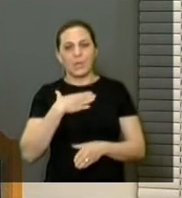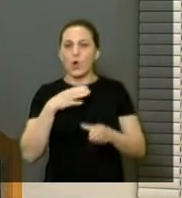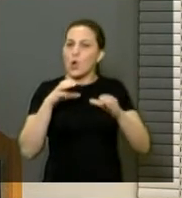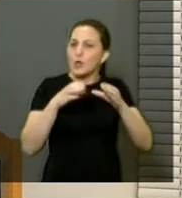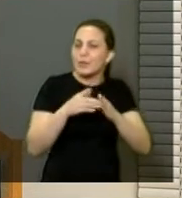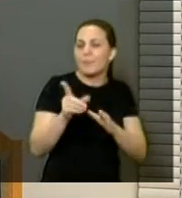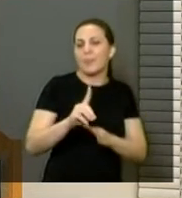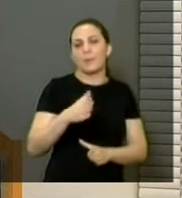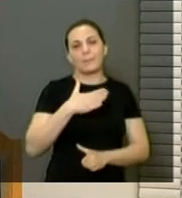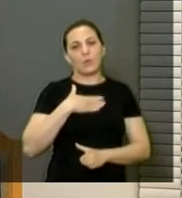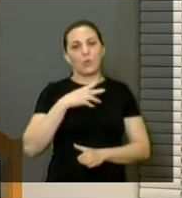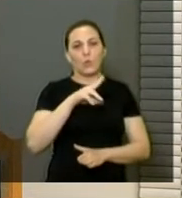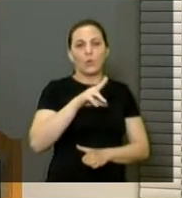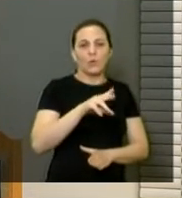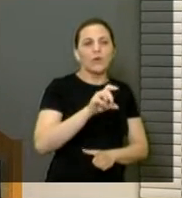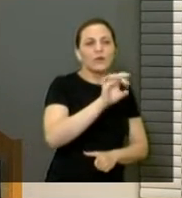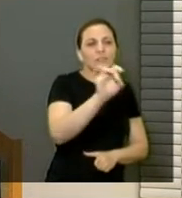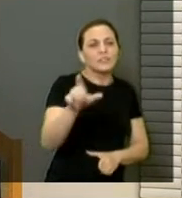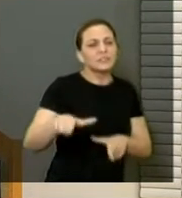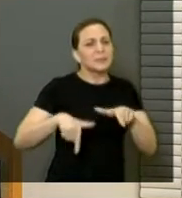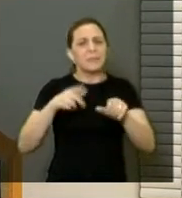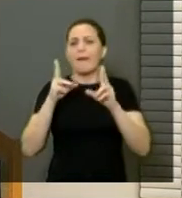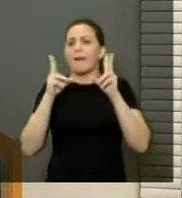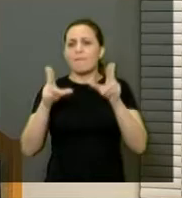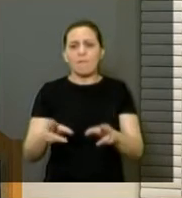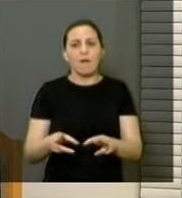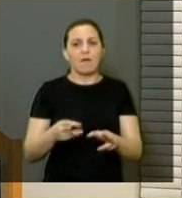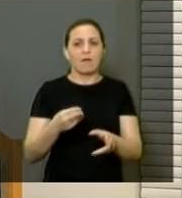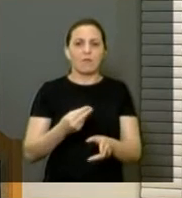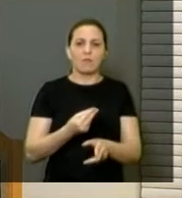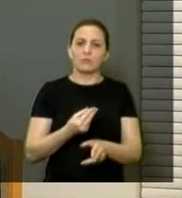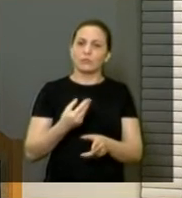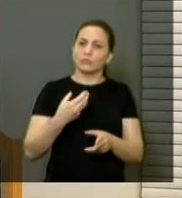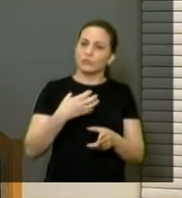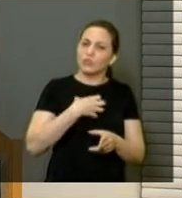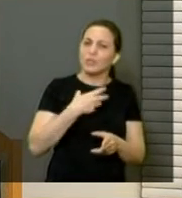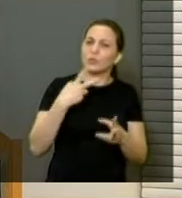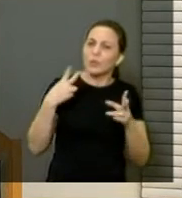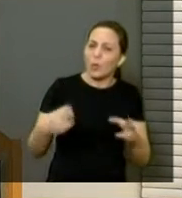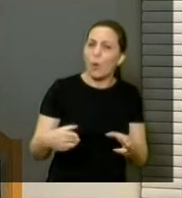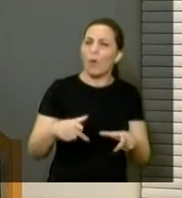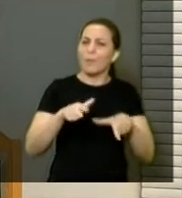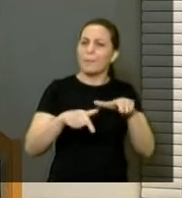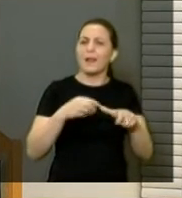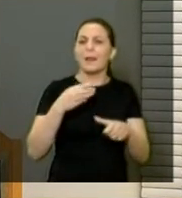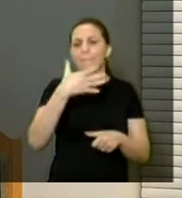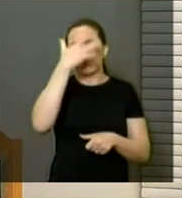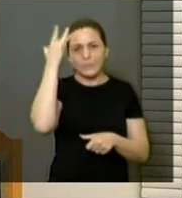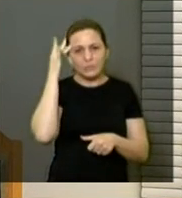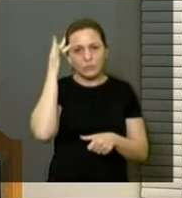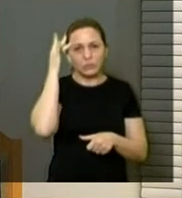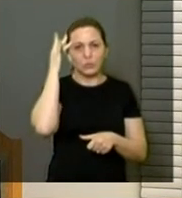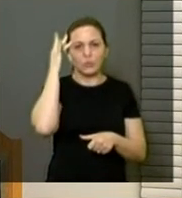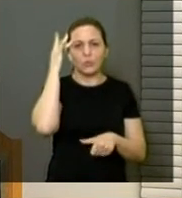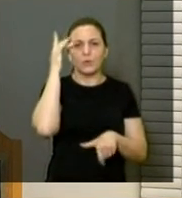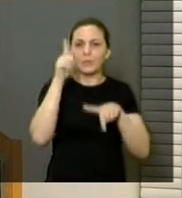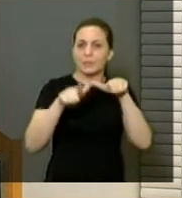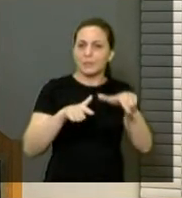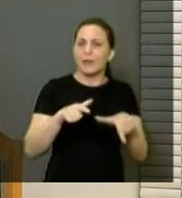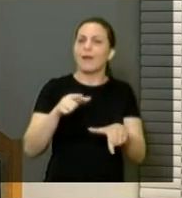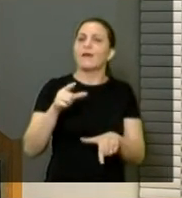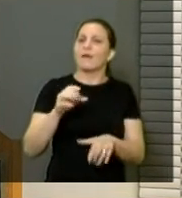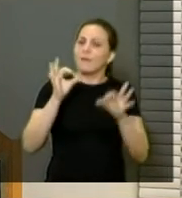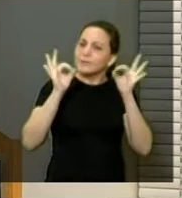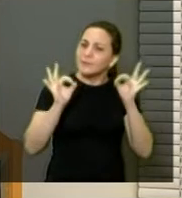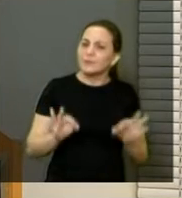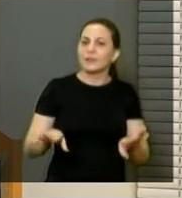equipe que não fosse vocês nessa situação que eu vivi tudo ninguém ninguém trabalharia e eu também não vou trabalhar é justo